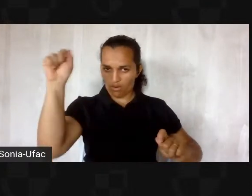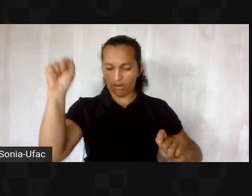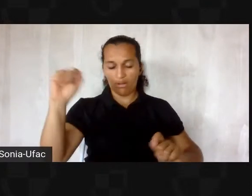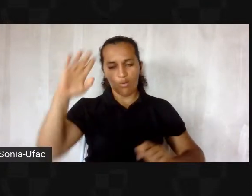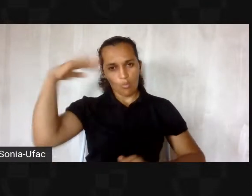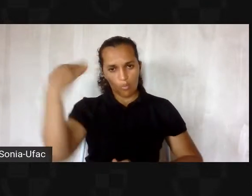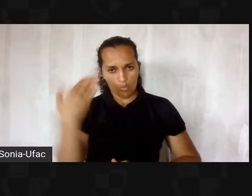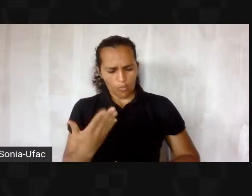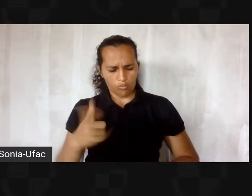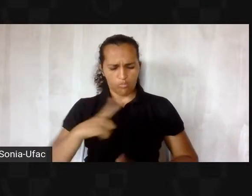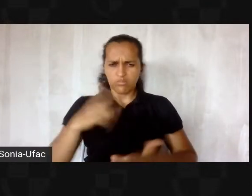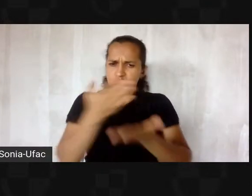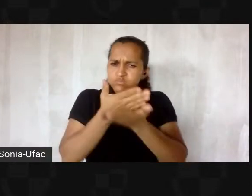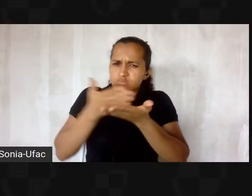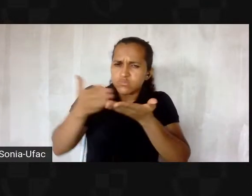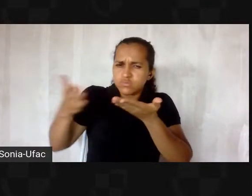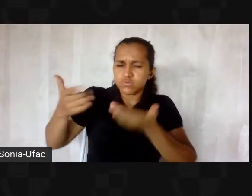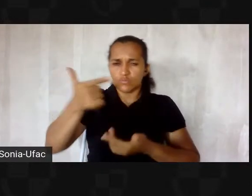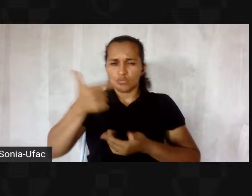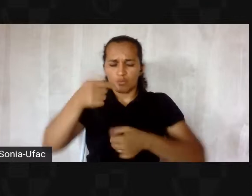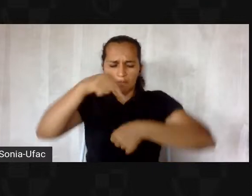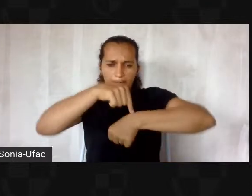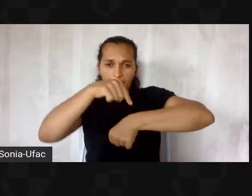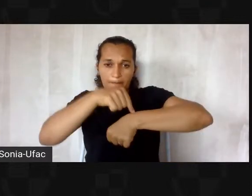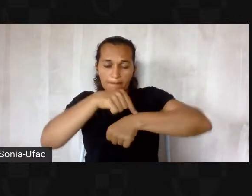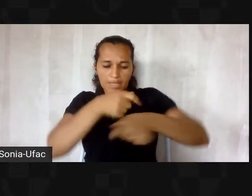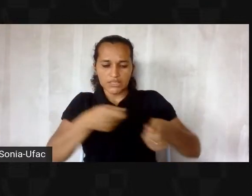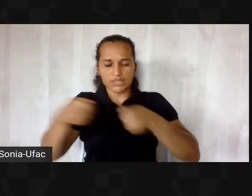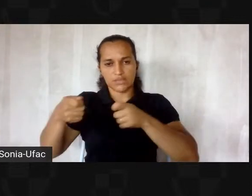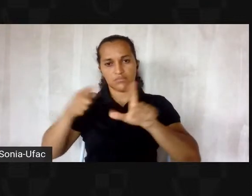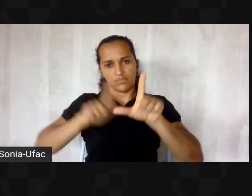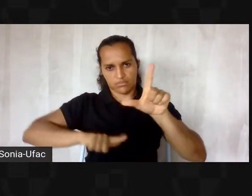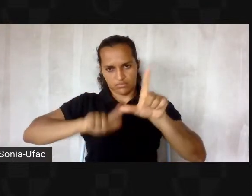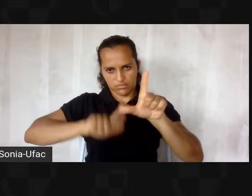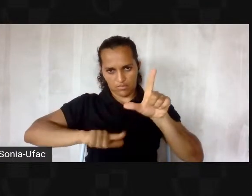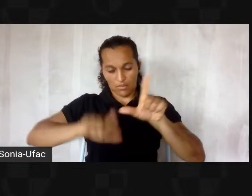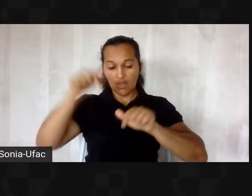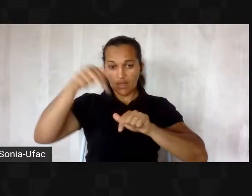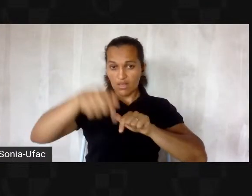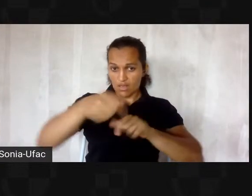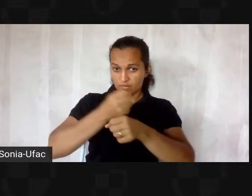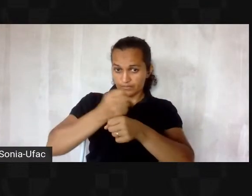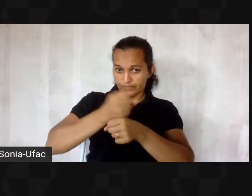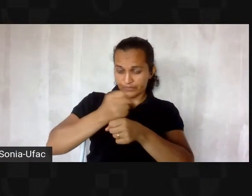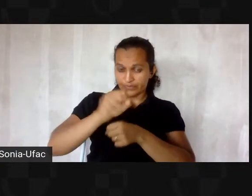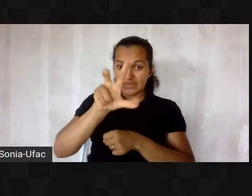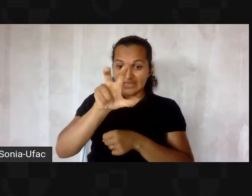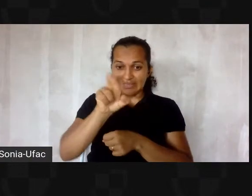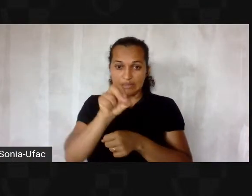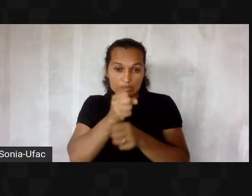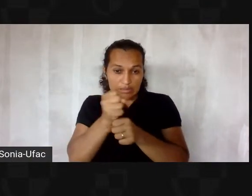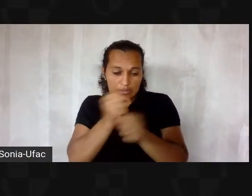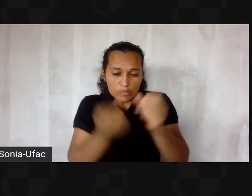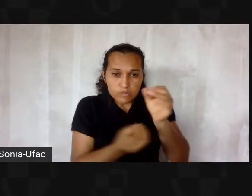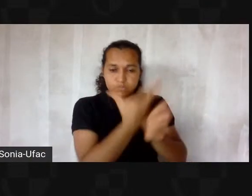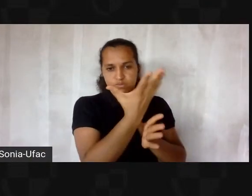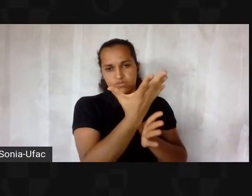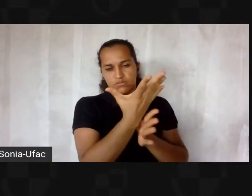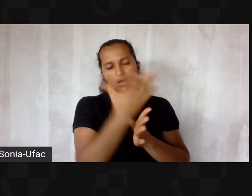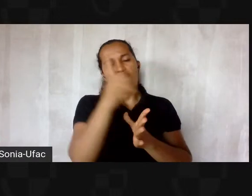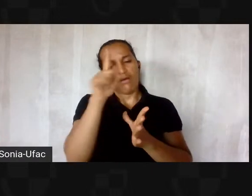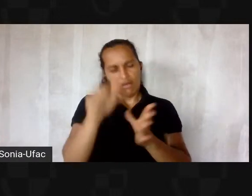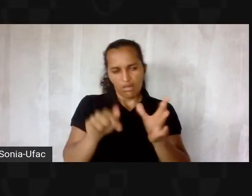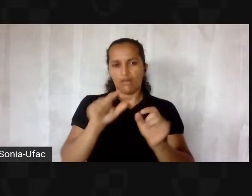ao segundo momento da Semana de Letras, que neste ano comemora 50 anos de criação. As atividades